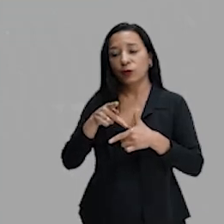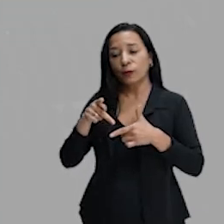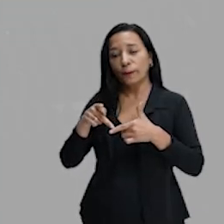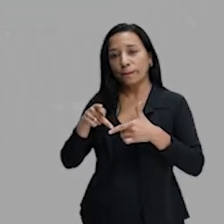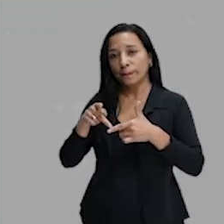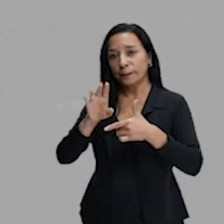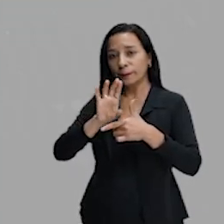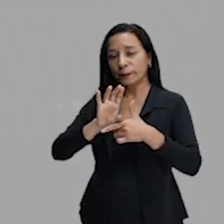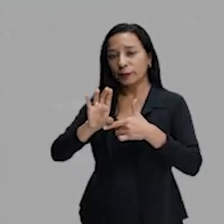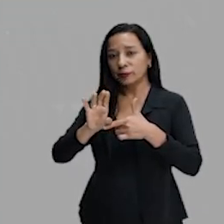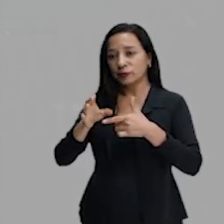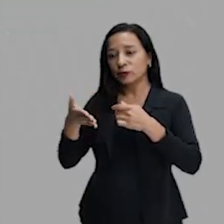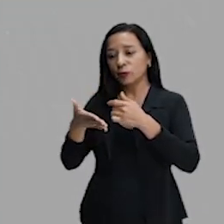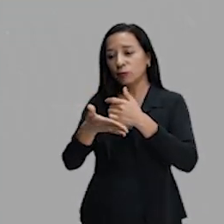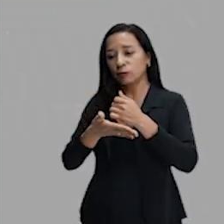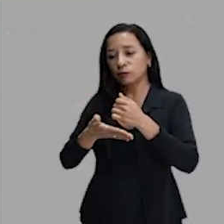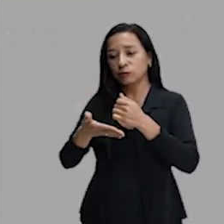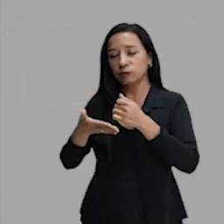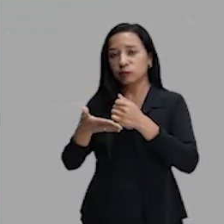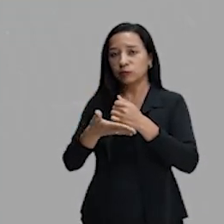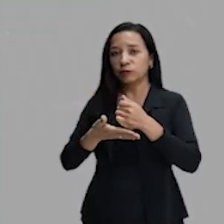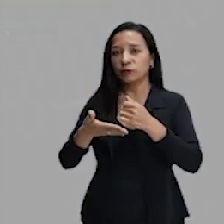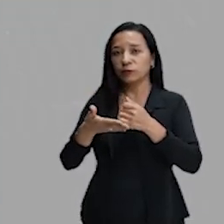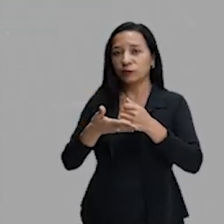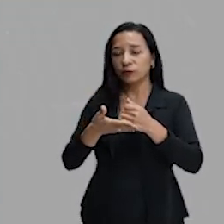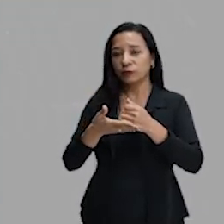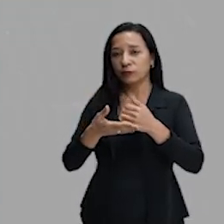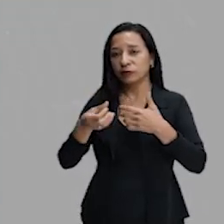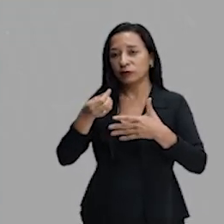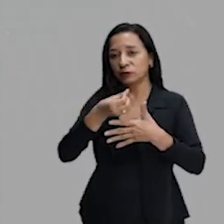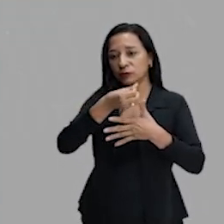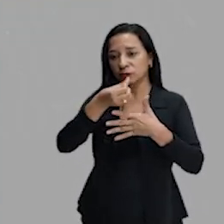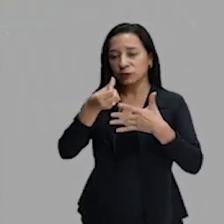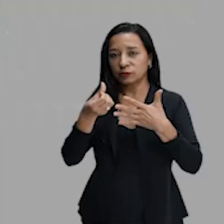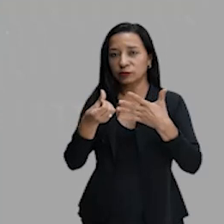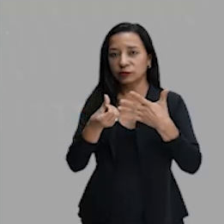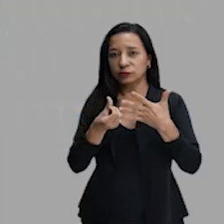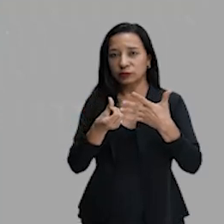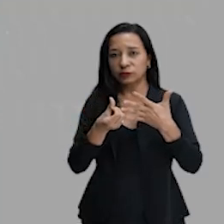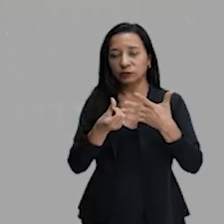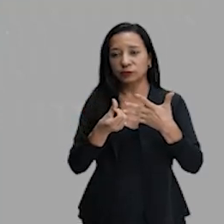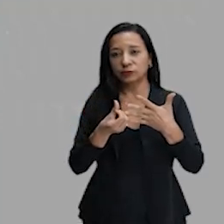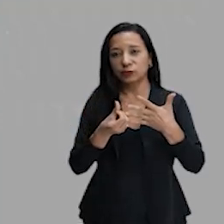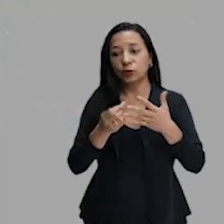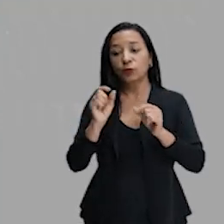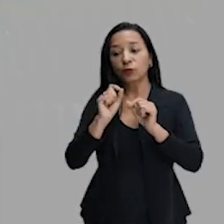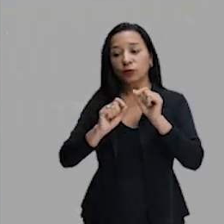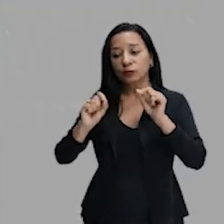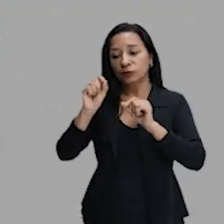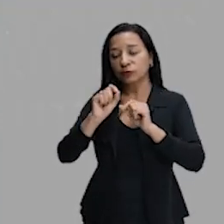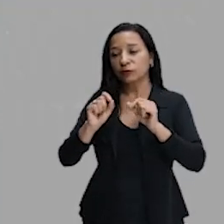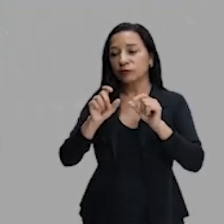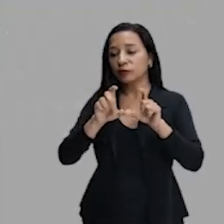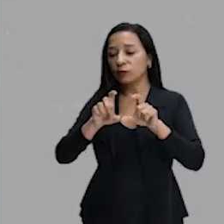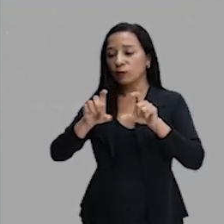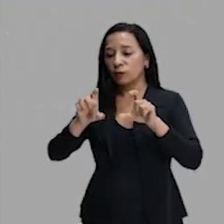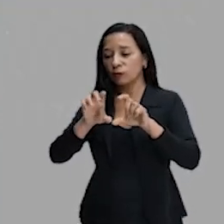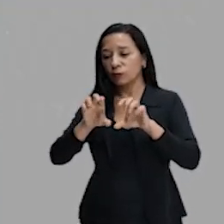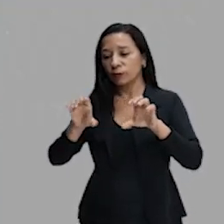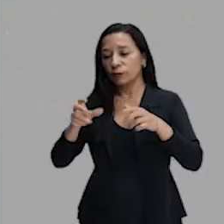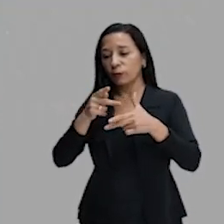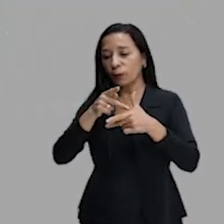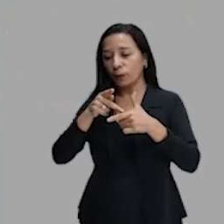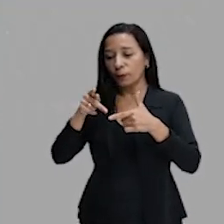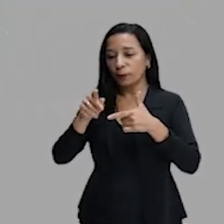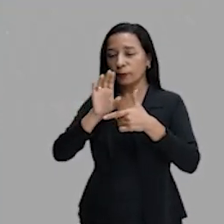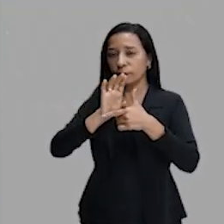base é um hexágono regular Tá o que que é um prisma regular Prisma regular L é o prisma